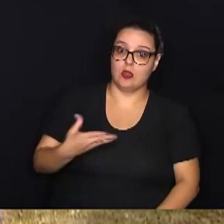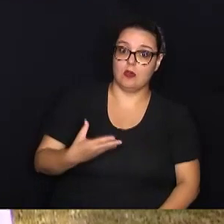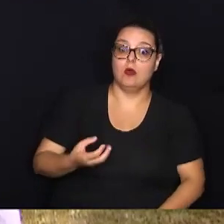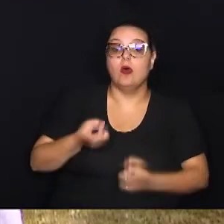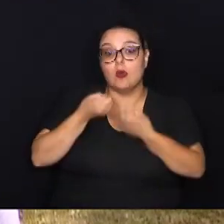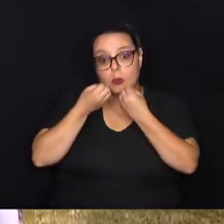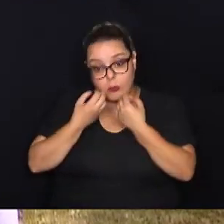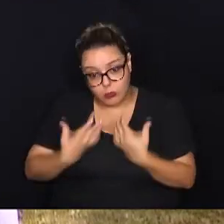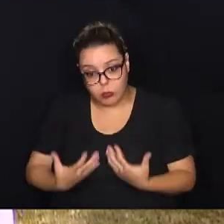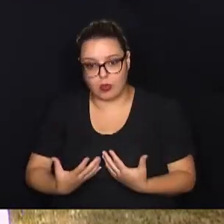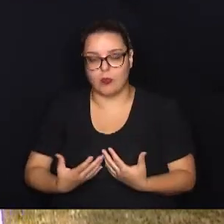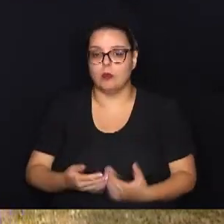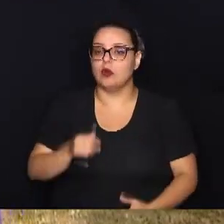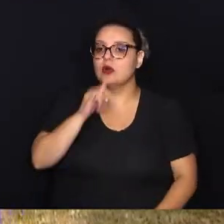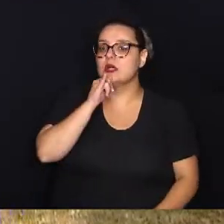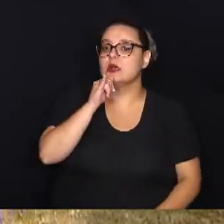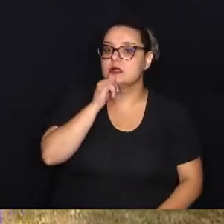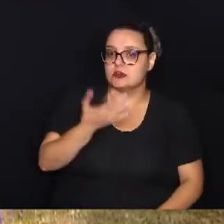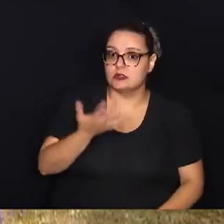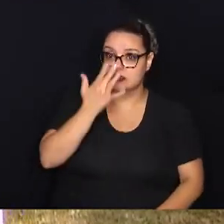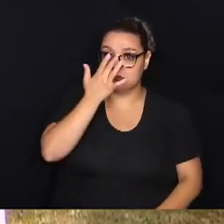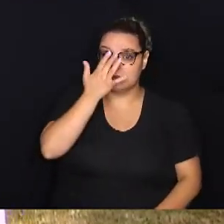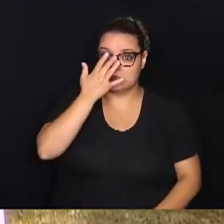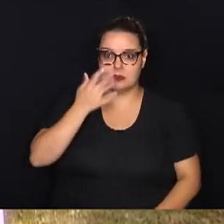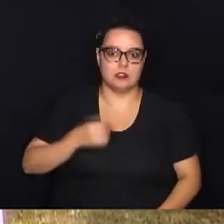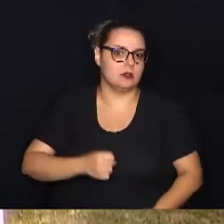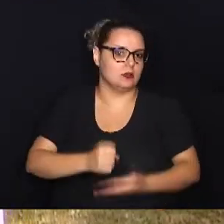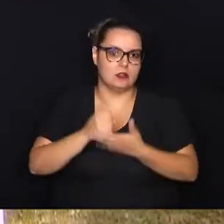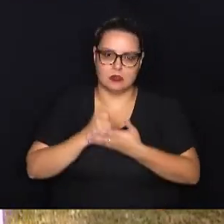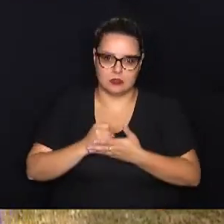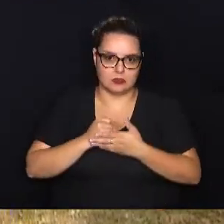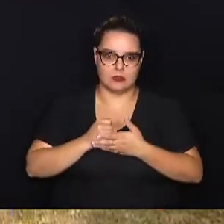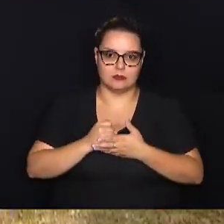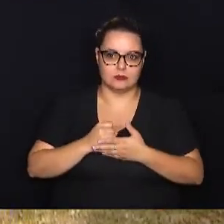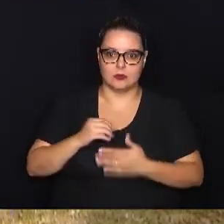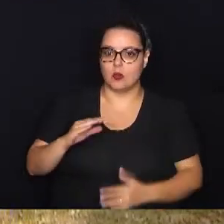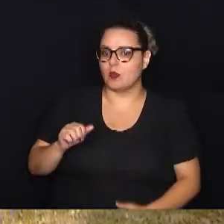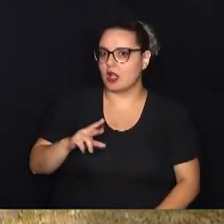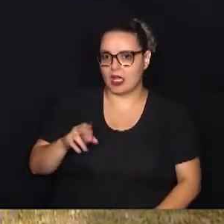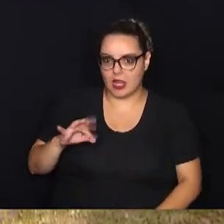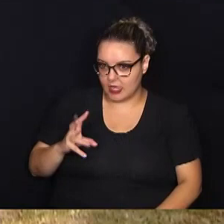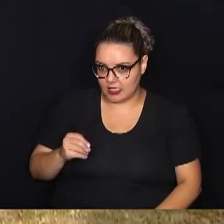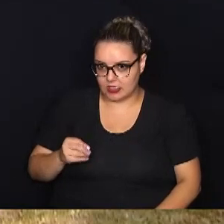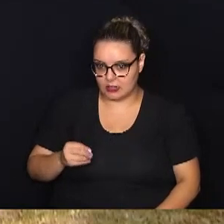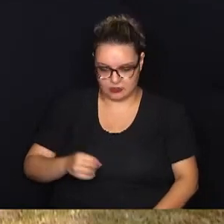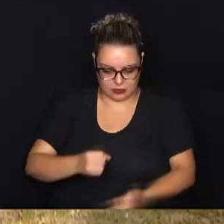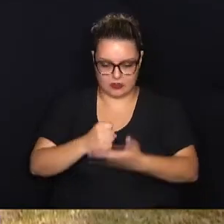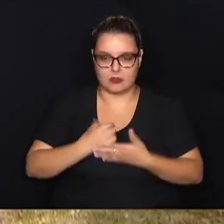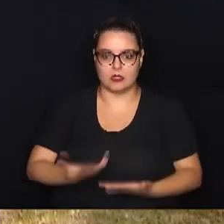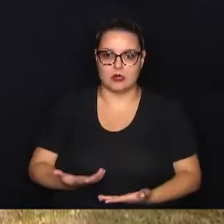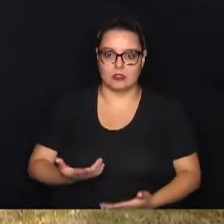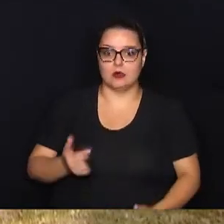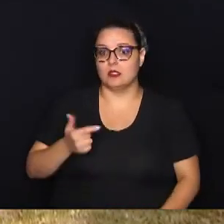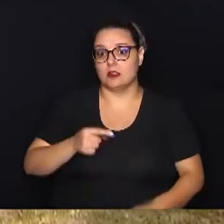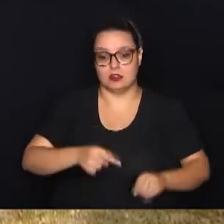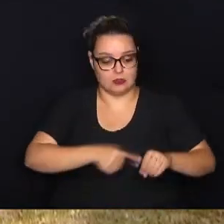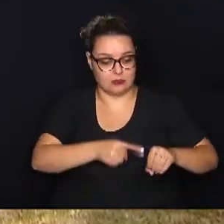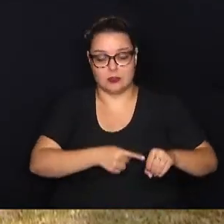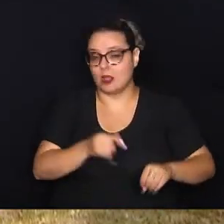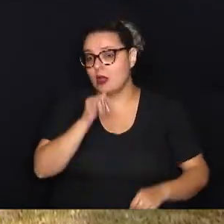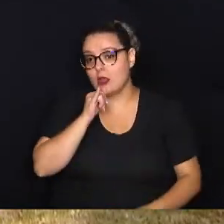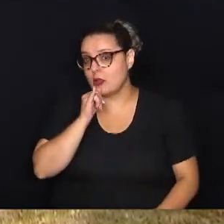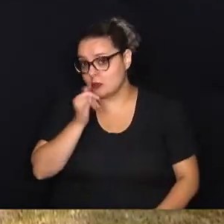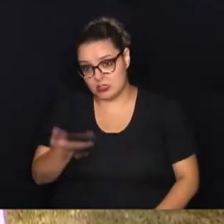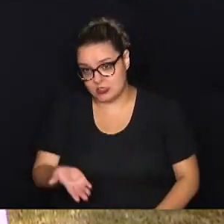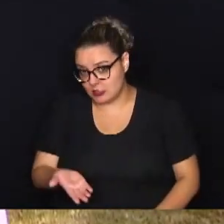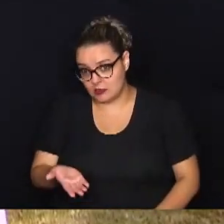estado. Por exemplo, não adianta trazer um carrinho para cá que ele não tenha roda, por exemplo, que a